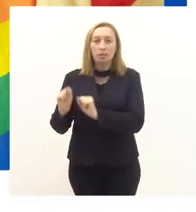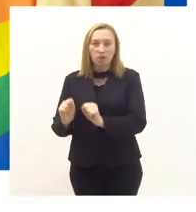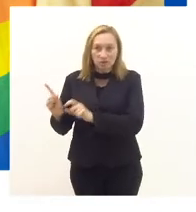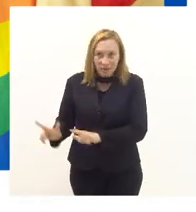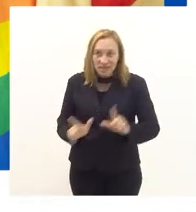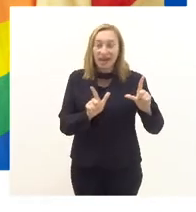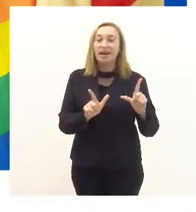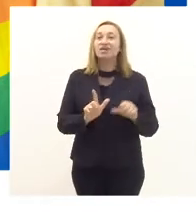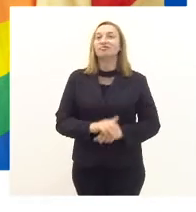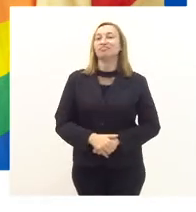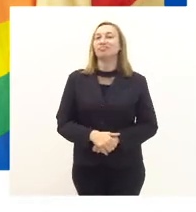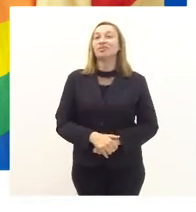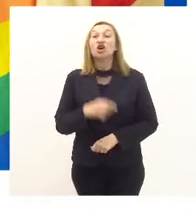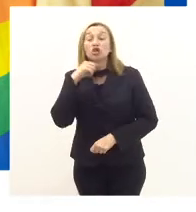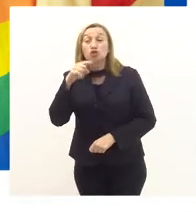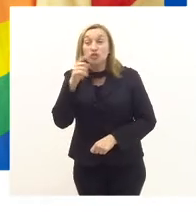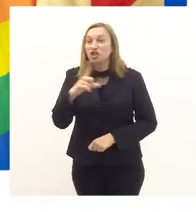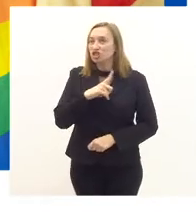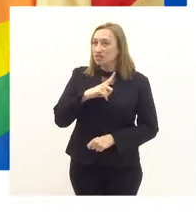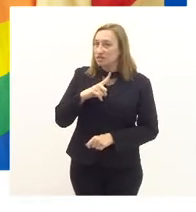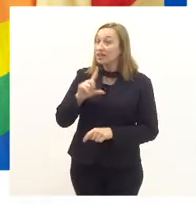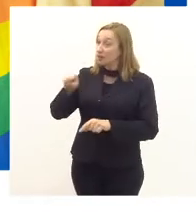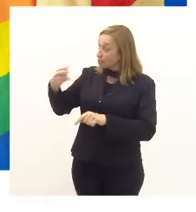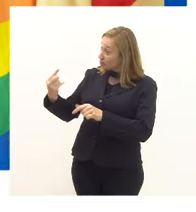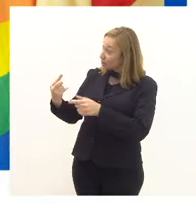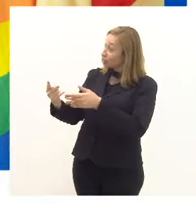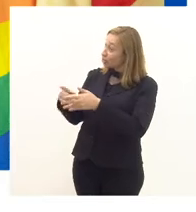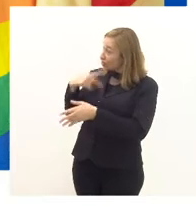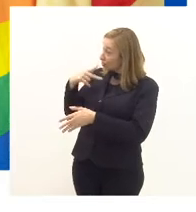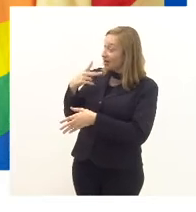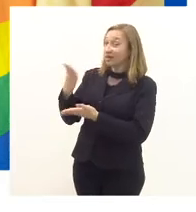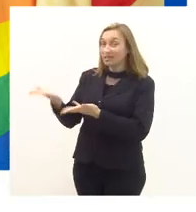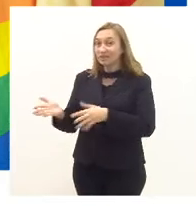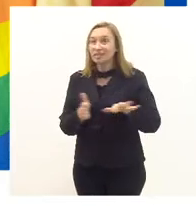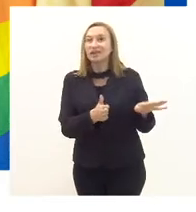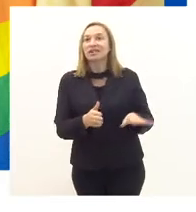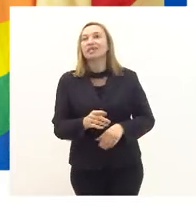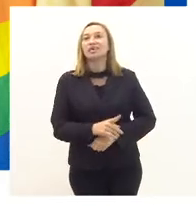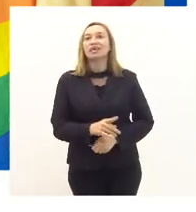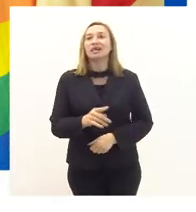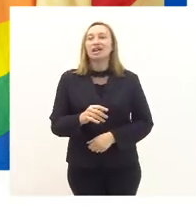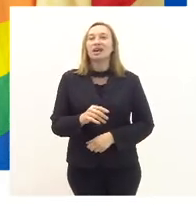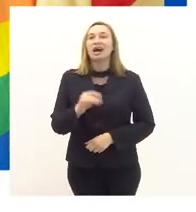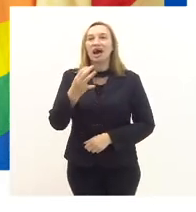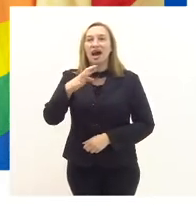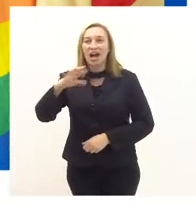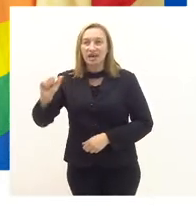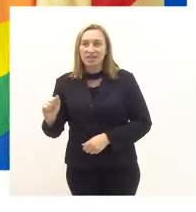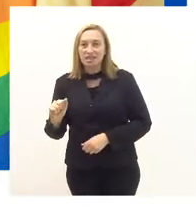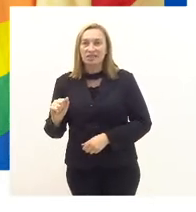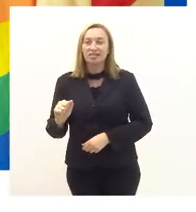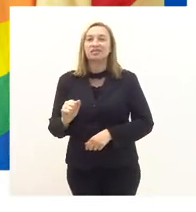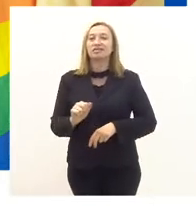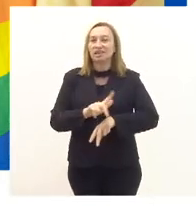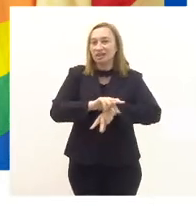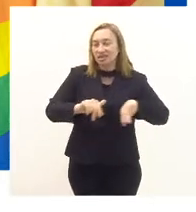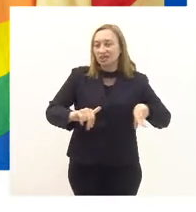passar. Dúvidas que vocês tiverem, a gente pode tirar depois. Raça e etnia, né? Então, a gente tem ali a raça branca, né?